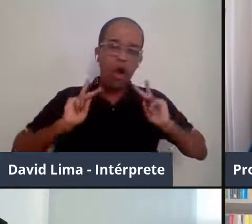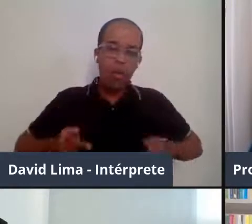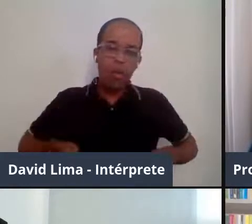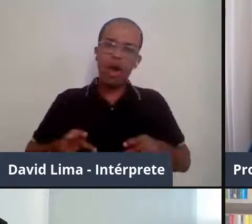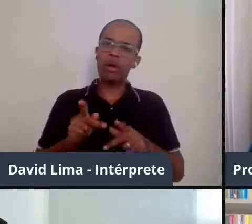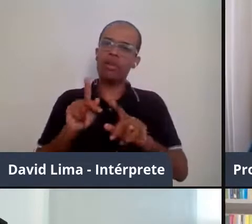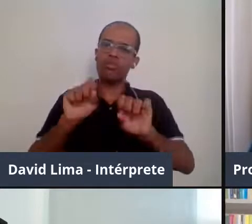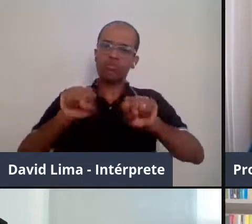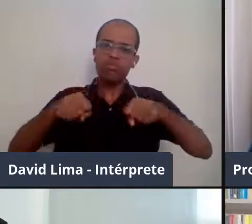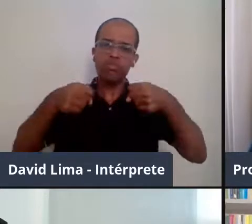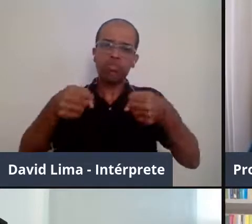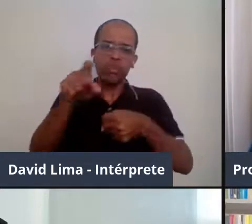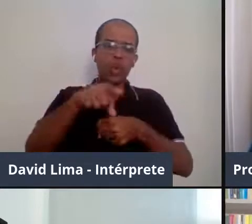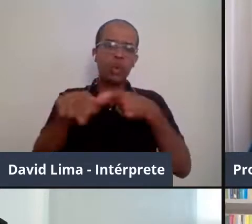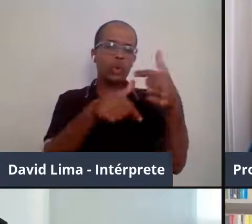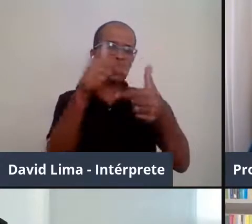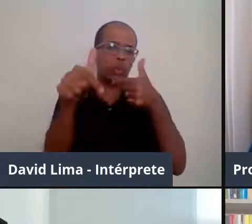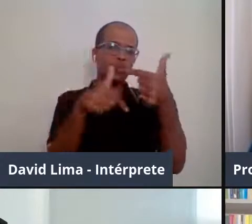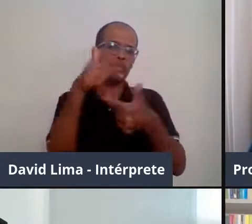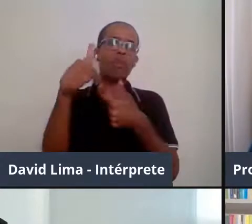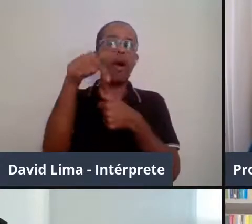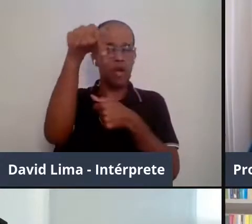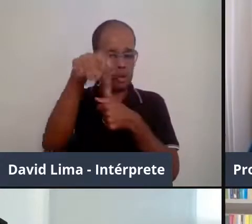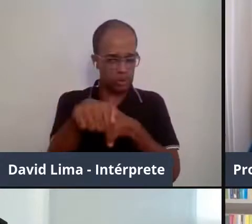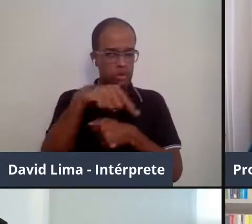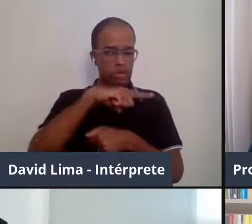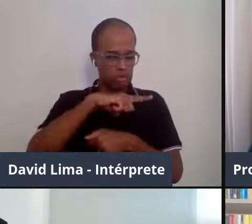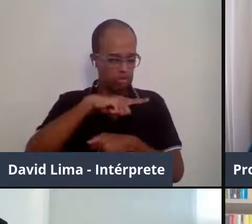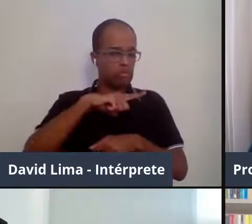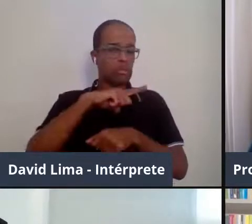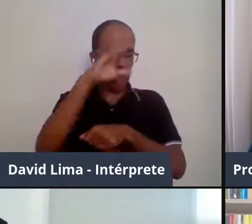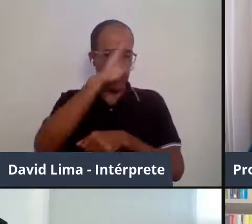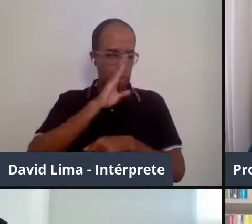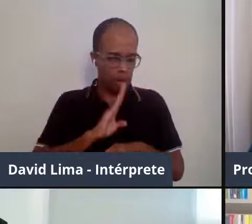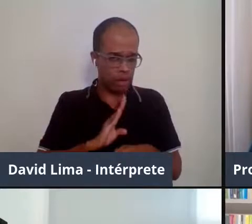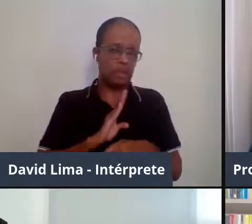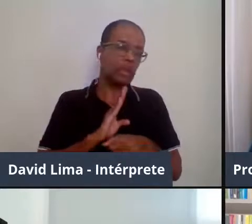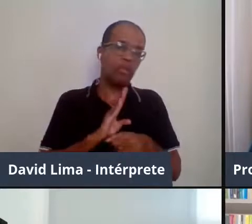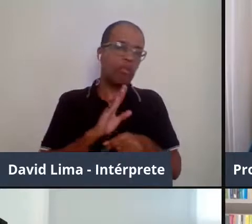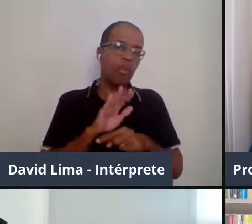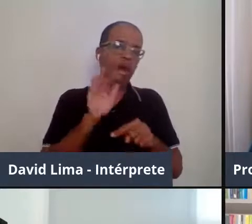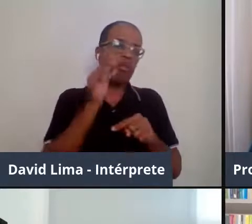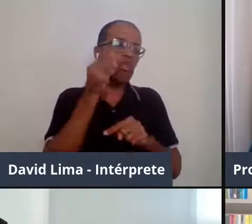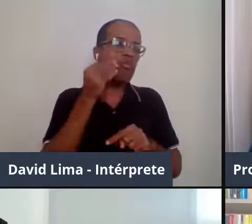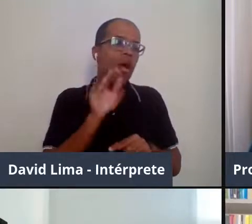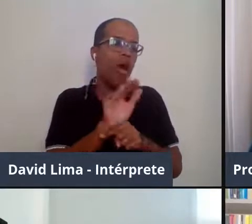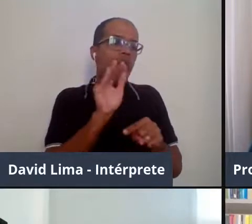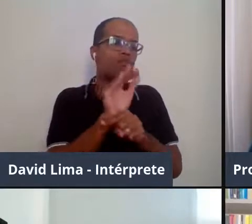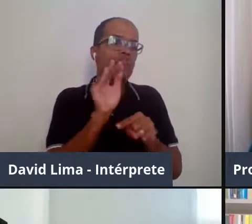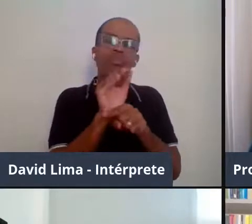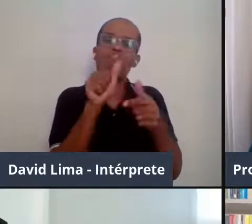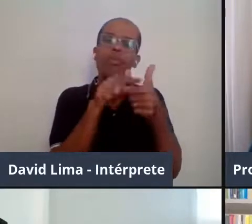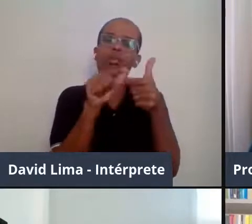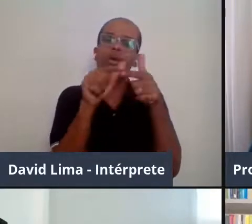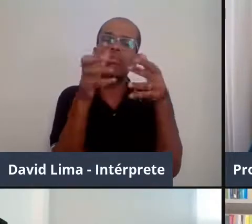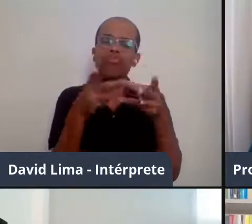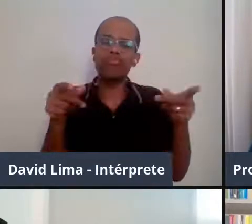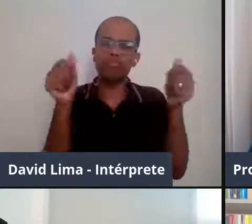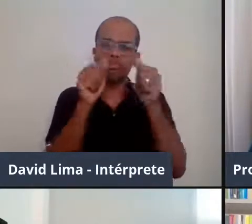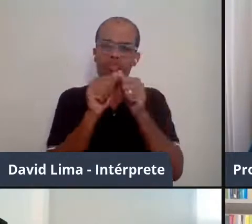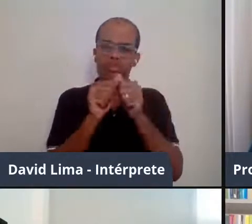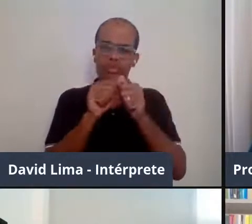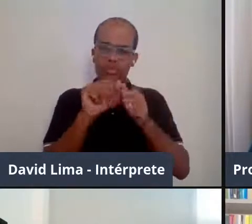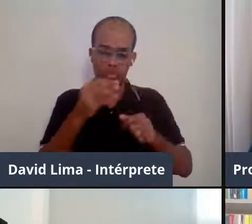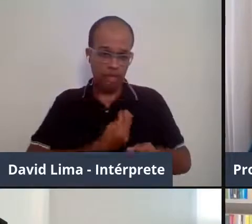país para sanar problemas tão latentes como esse, de salvar vidas. Médicos e